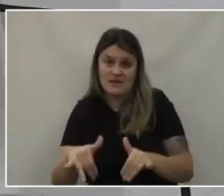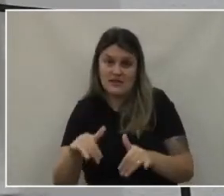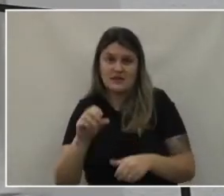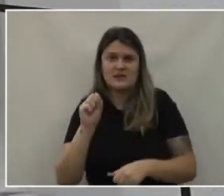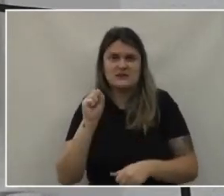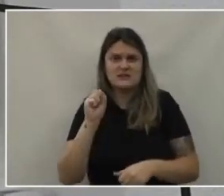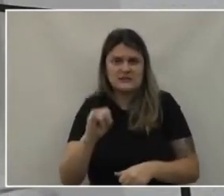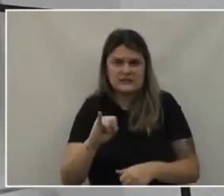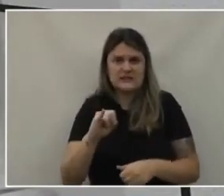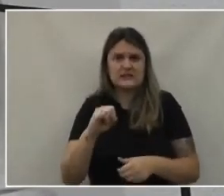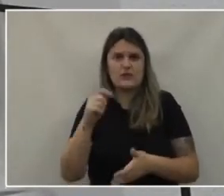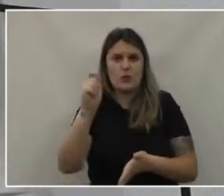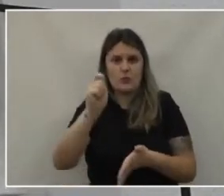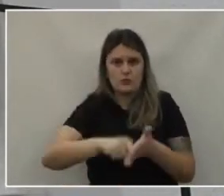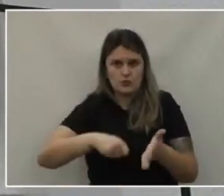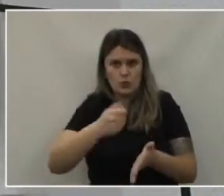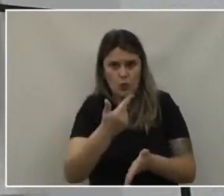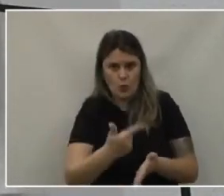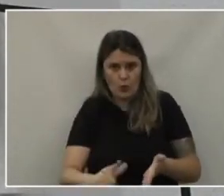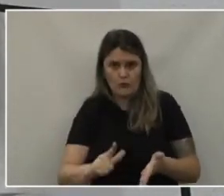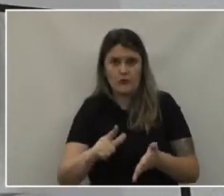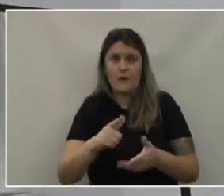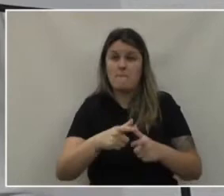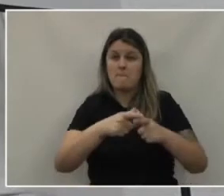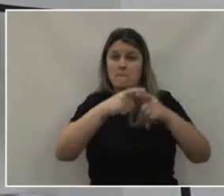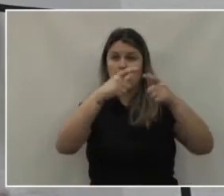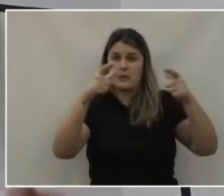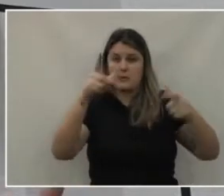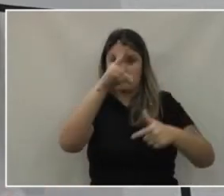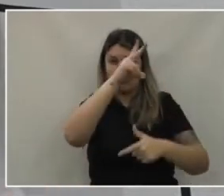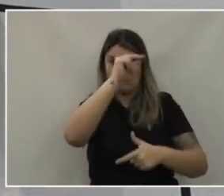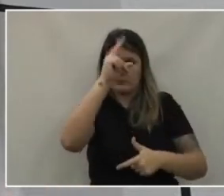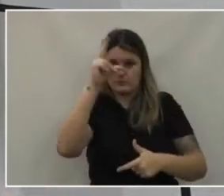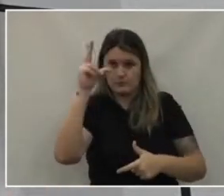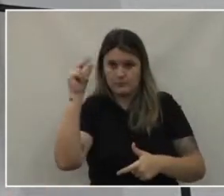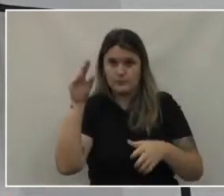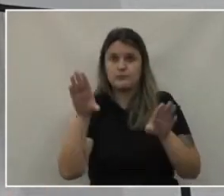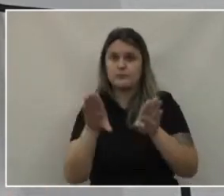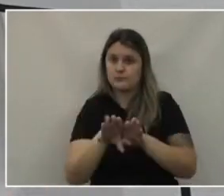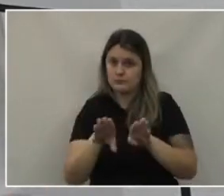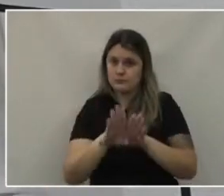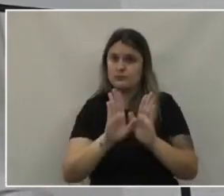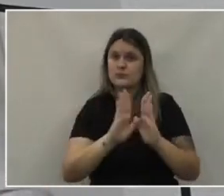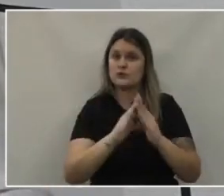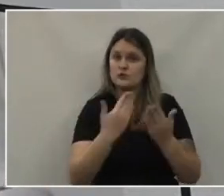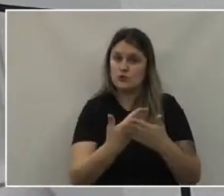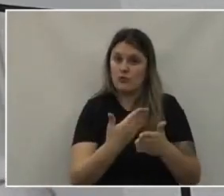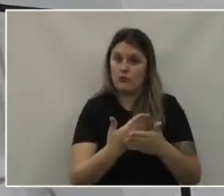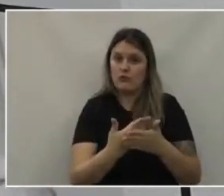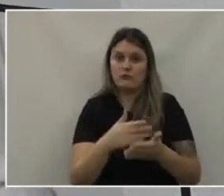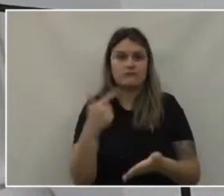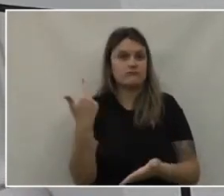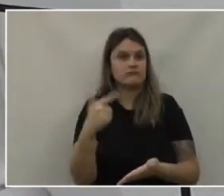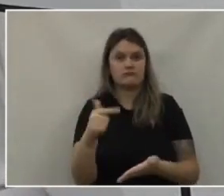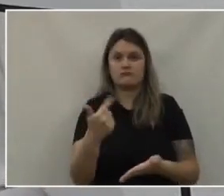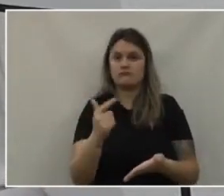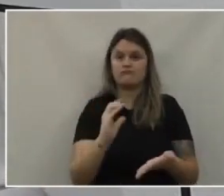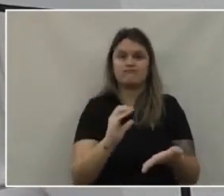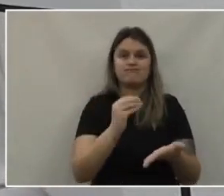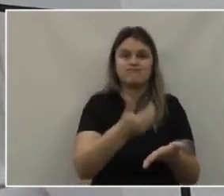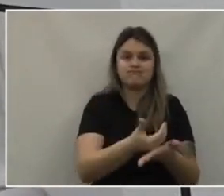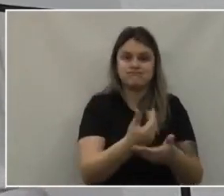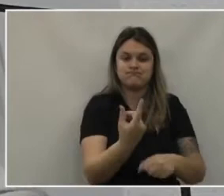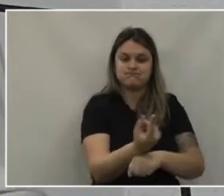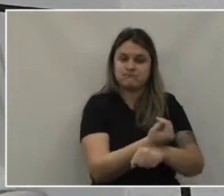não seja renovado, muitas prefeituras e, consequentemente, escolas ficarão sem recursos